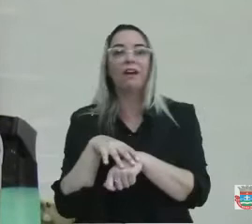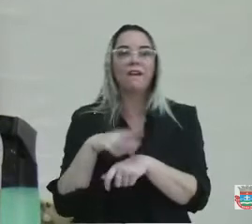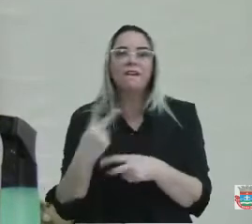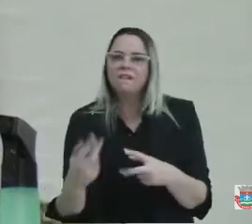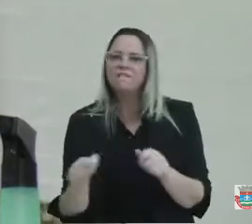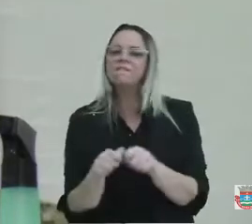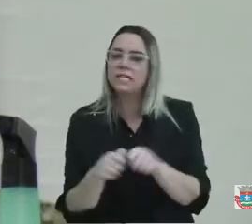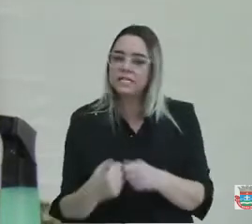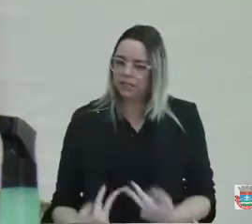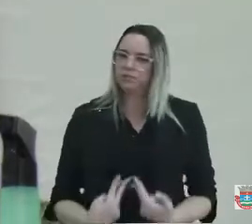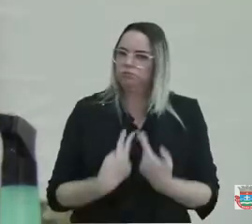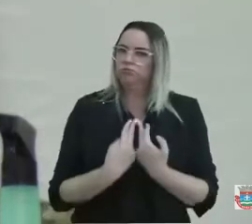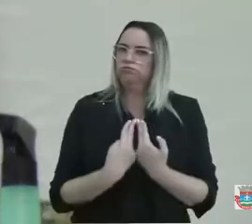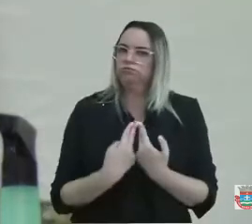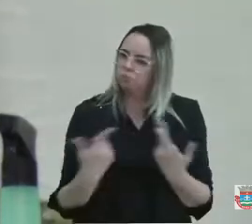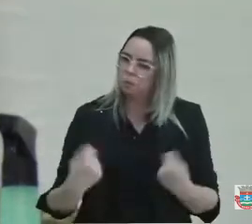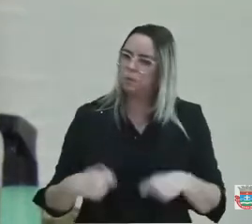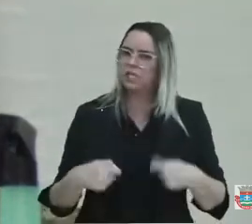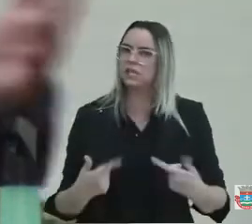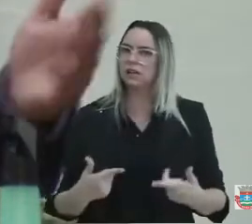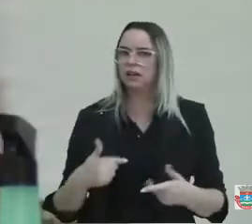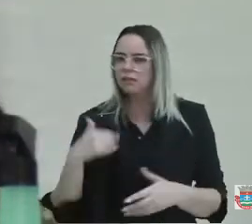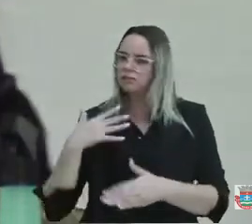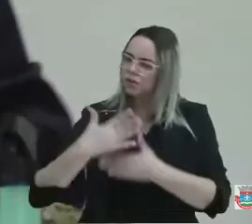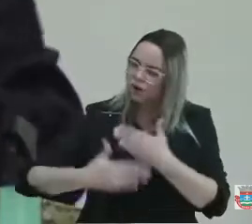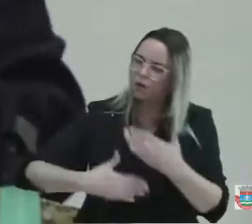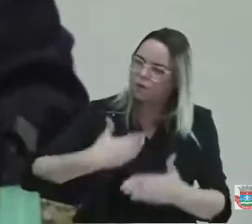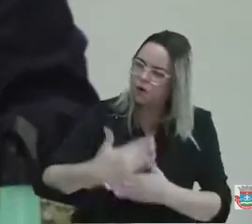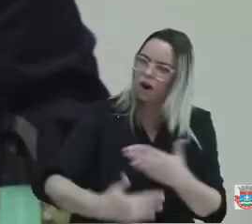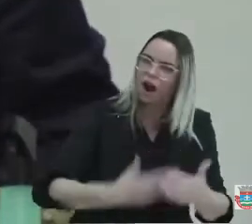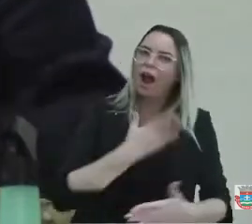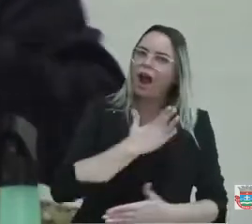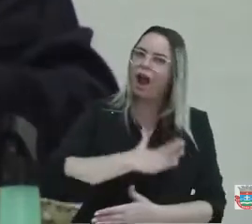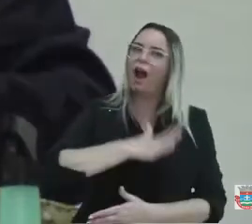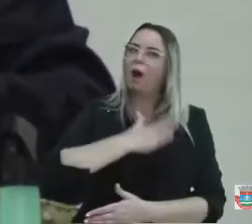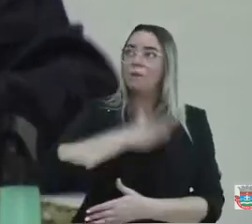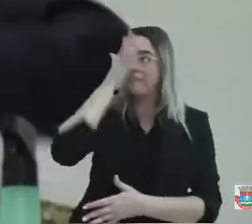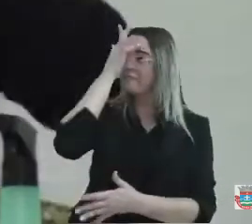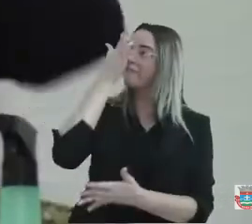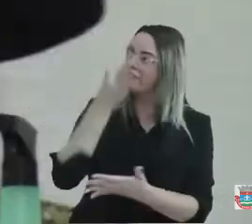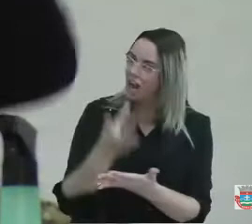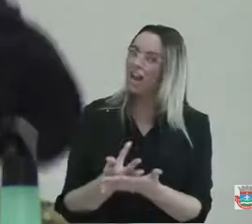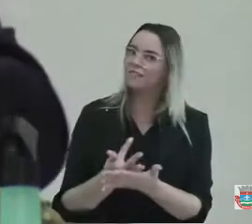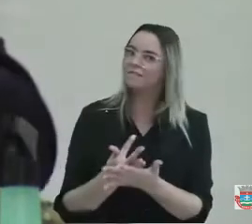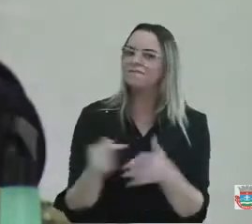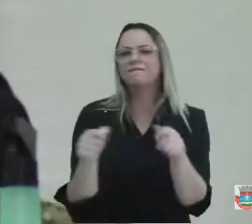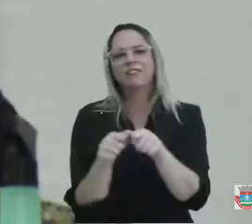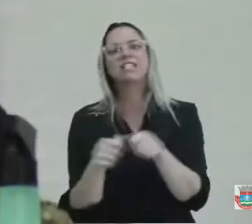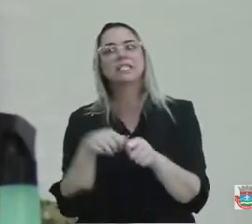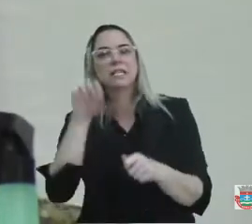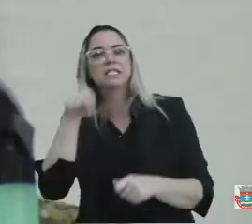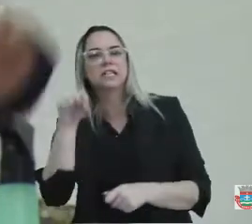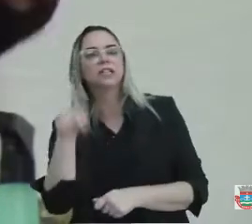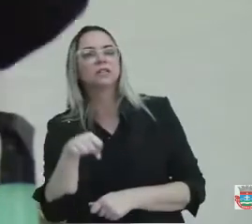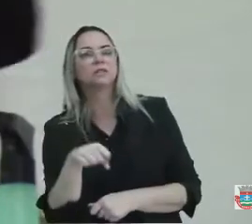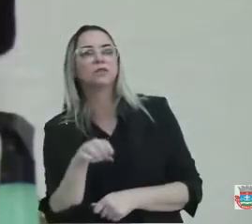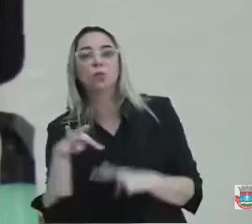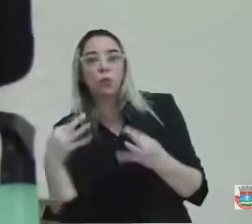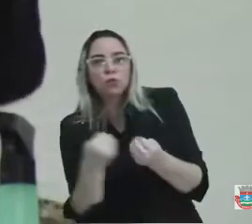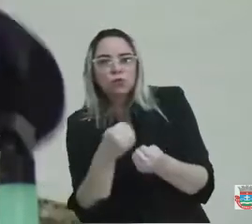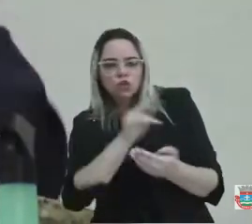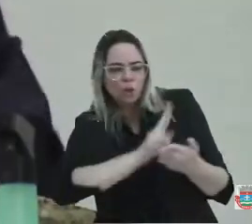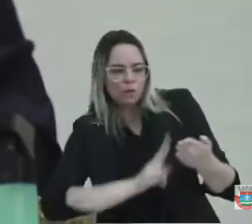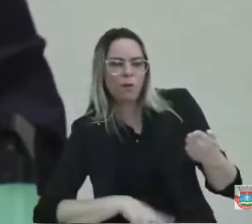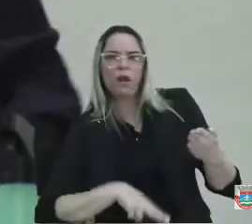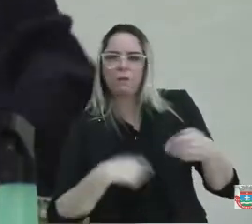cirurgia. Mas vamos fazendo, de pouquinho em pouquinho, que a demanda está grande, com fé em Deus, vamos fazer todas essas que estão agendadas, mesmo depois